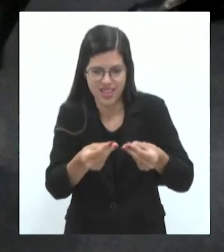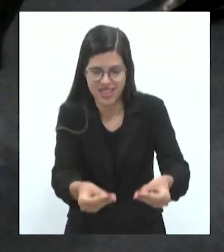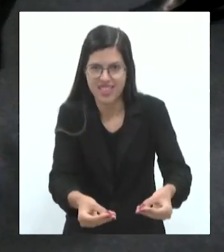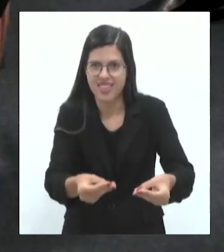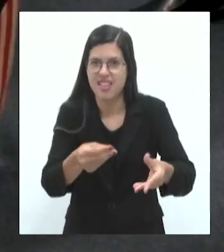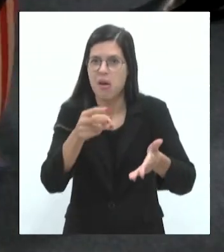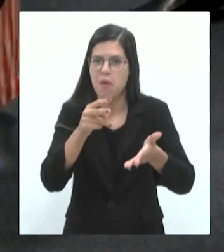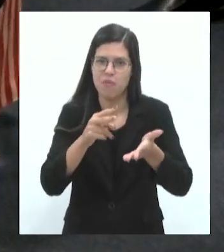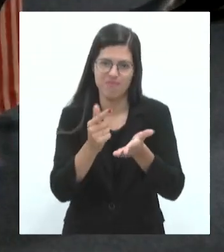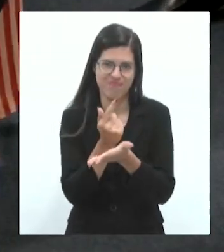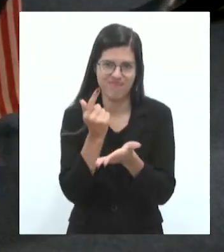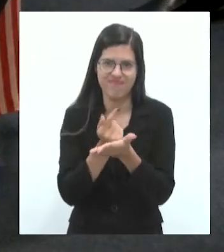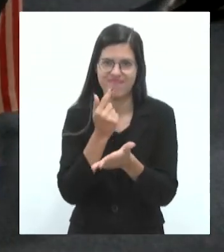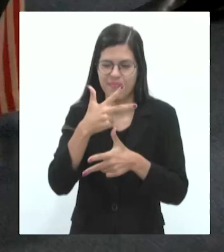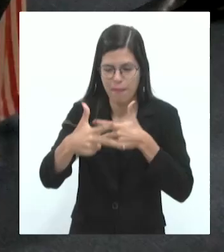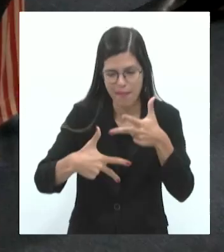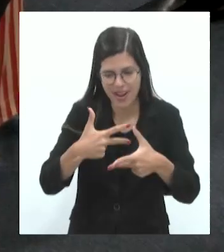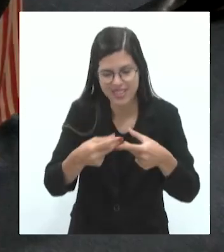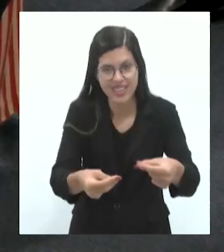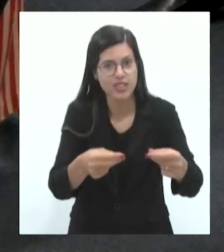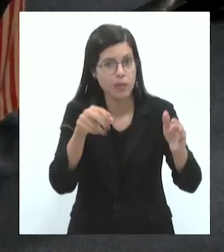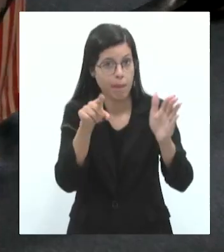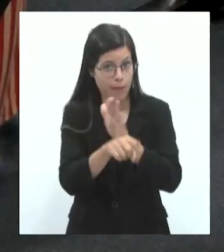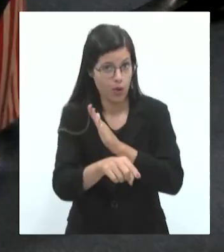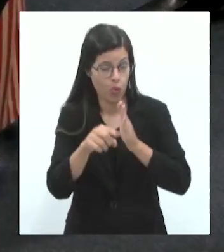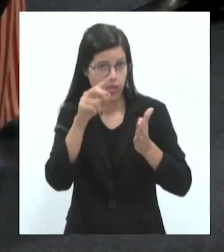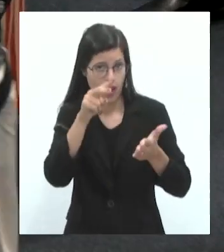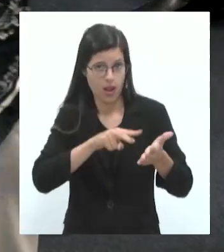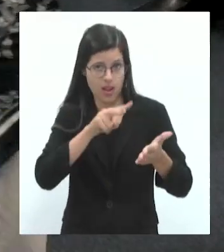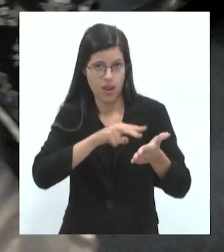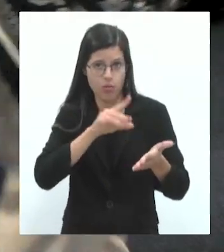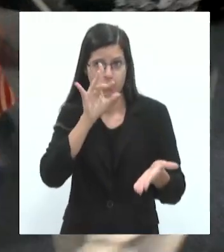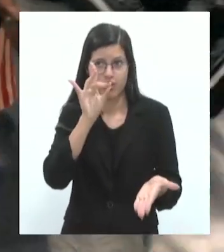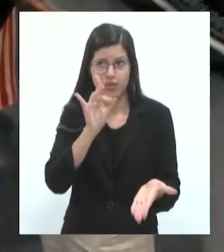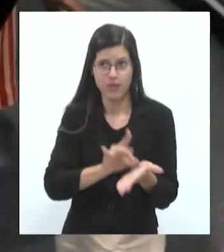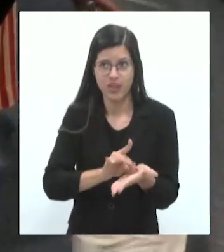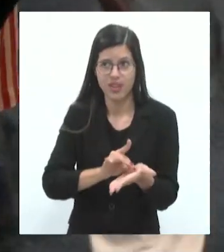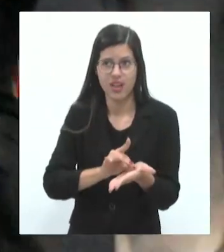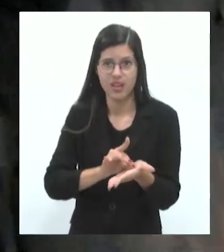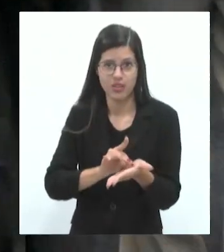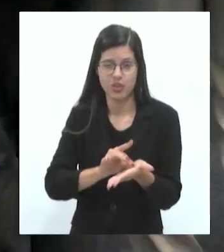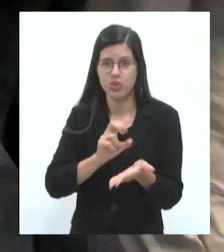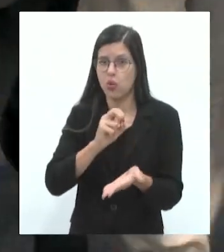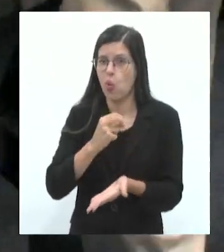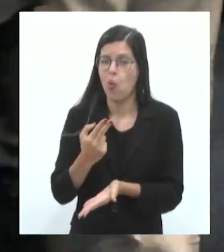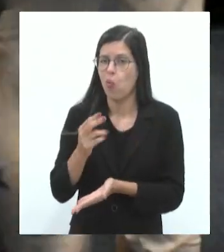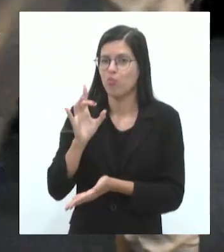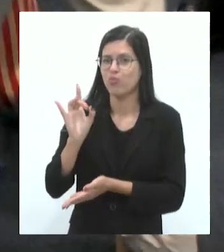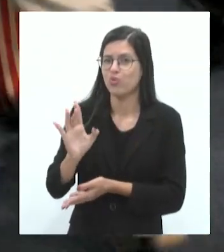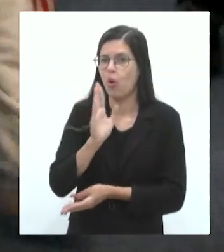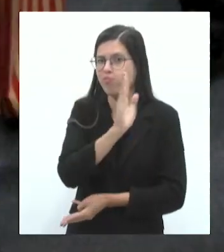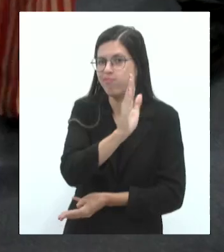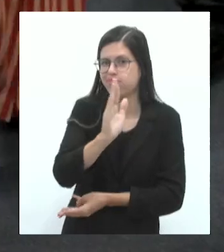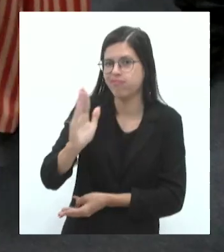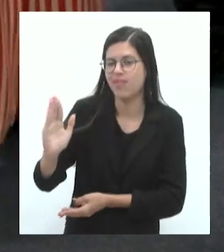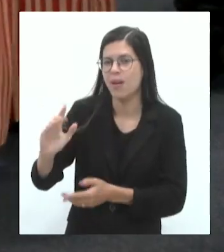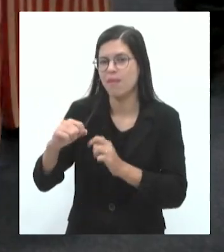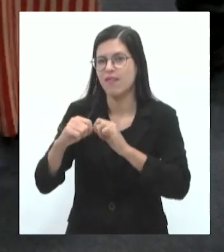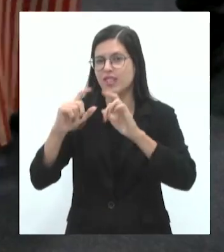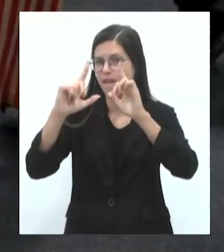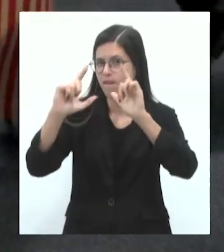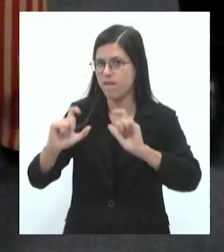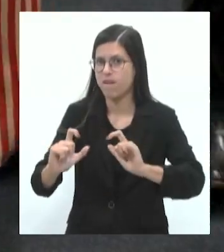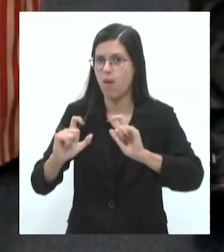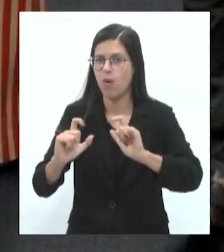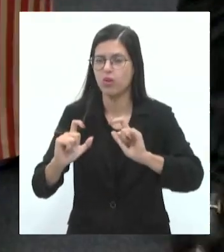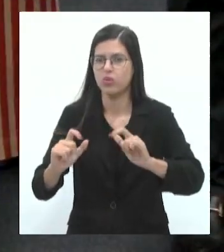leu realmente, faz uma pergunta para saber se ele leu mesmo ou só botou na estante para fazer a foto.